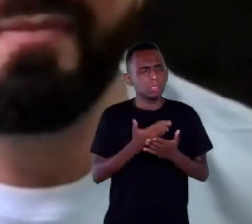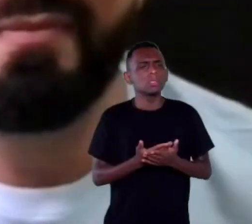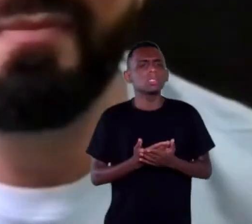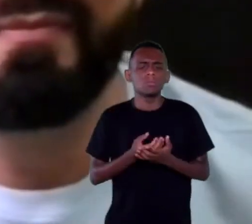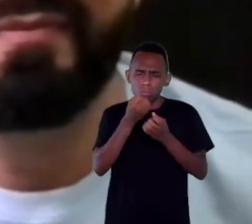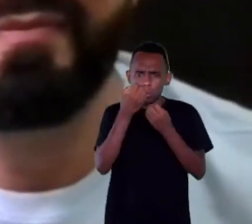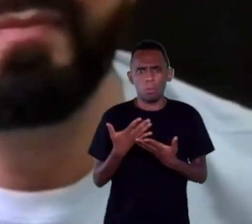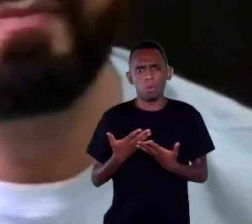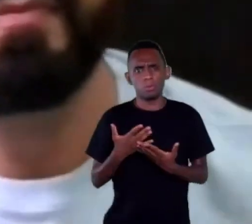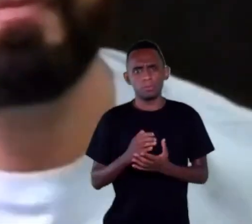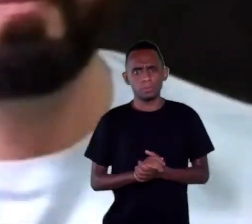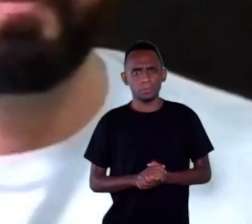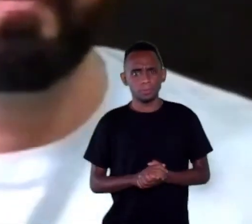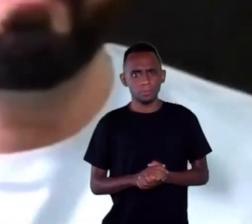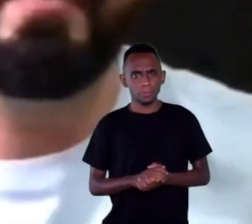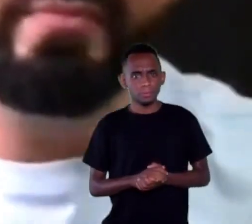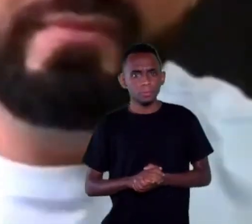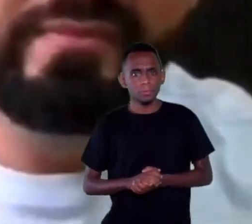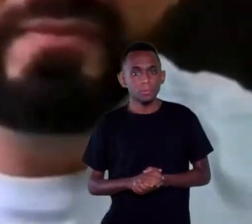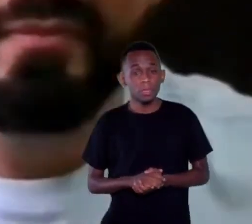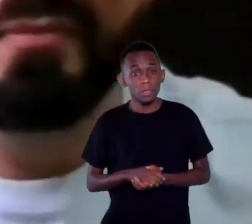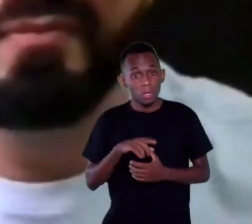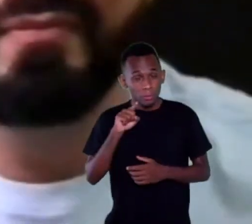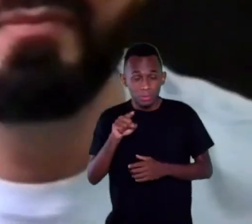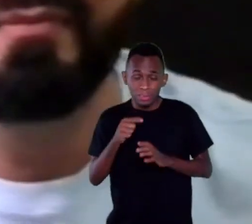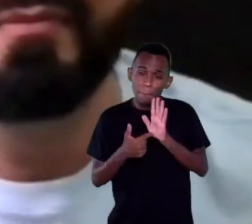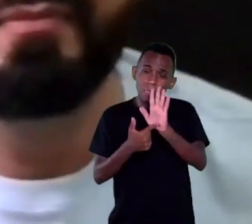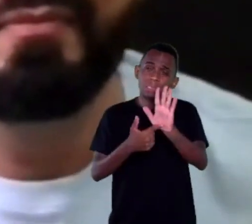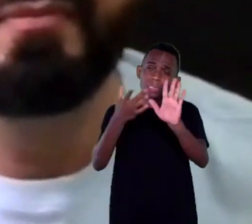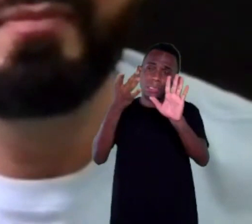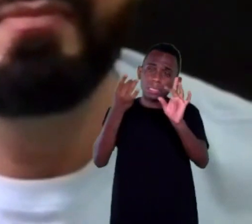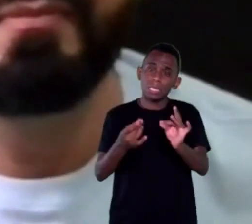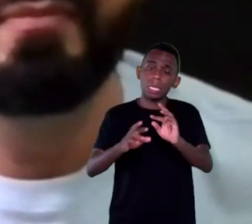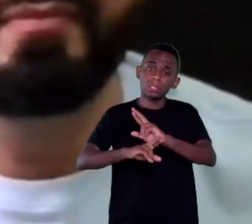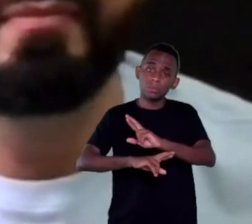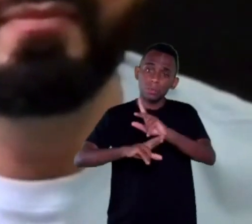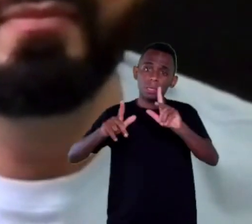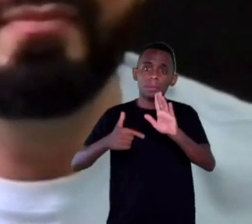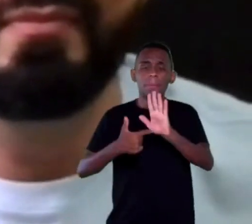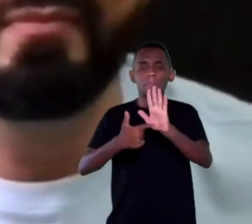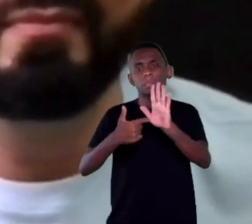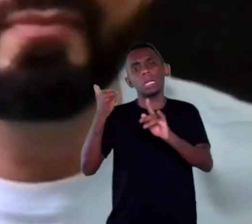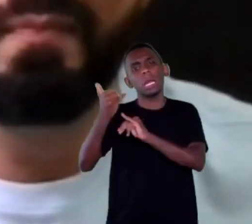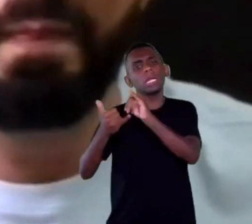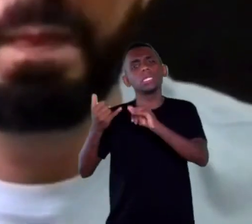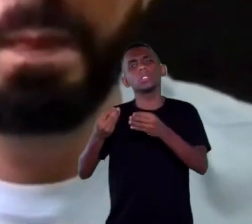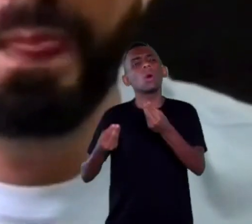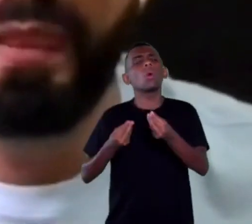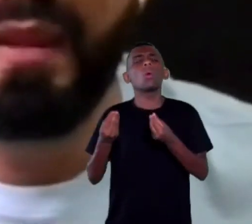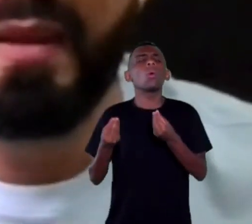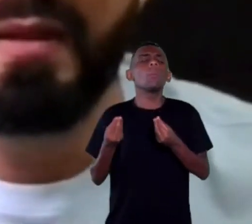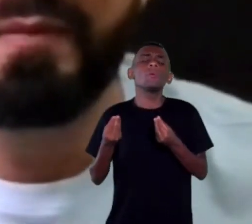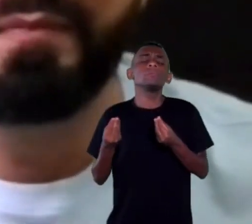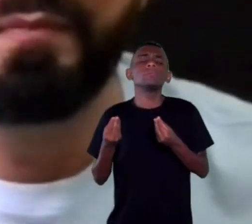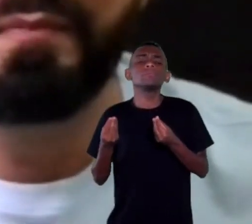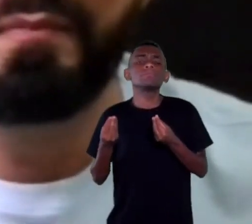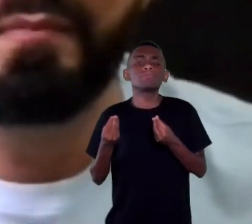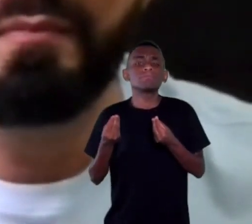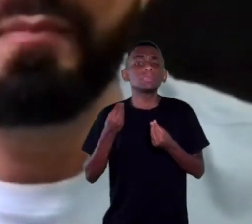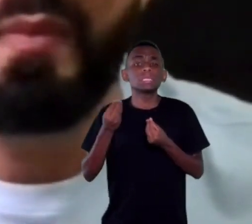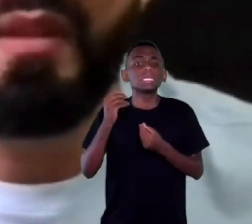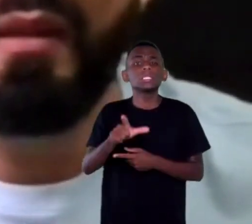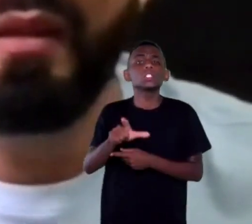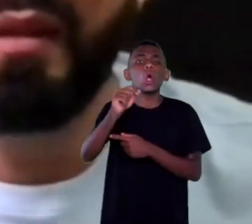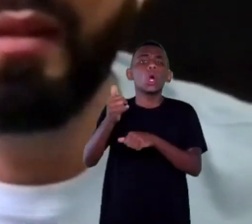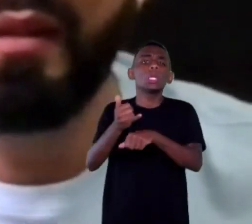traz uma narrativa também diferenciada para apresentar as lendas, né? Como é que foi essa escolha